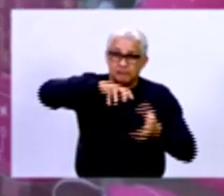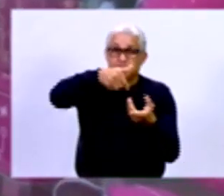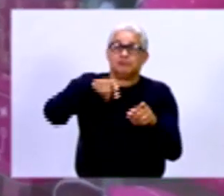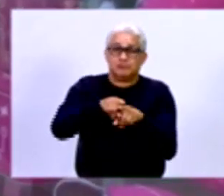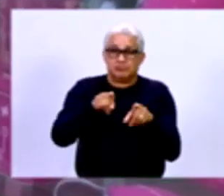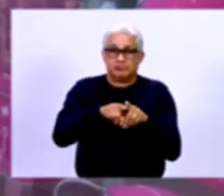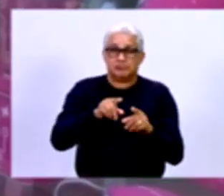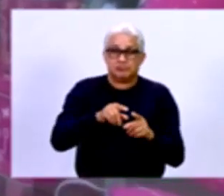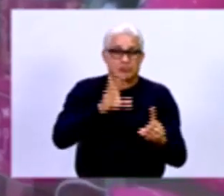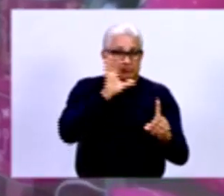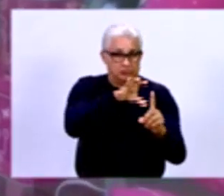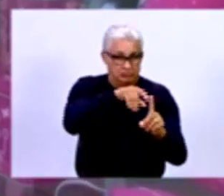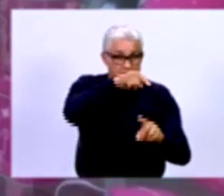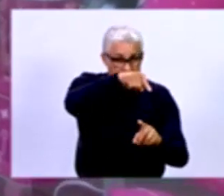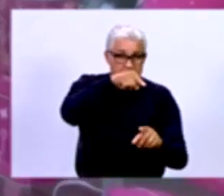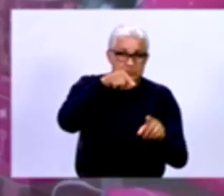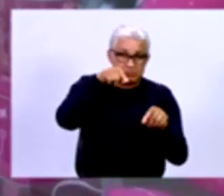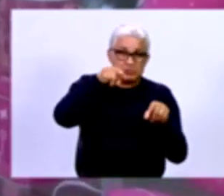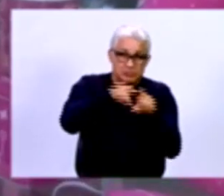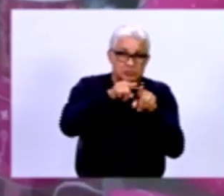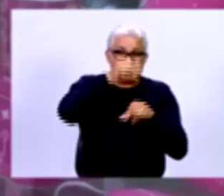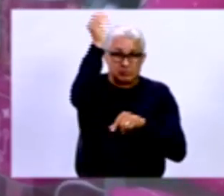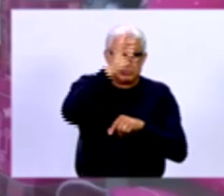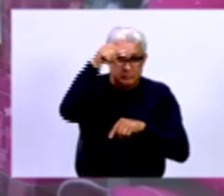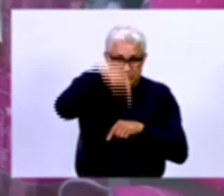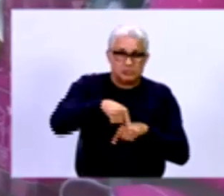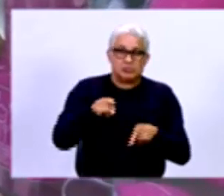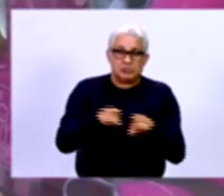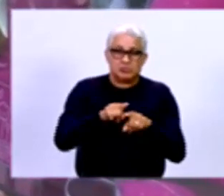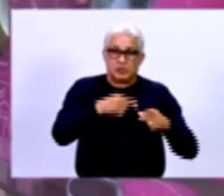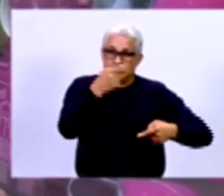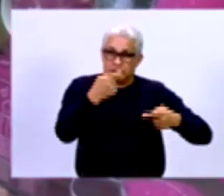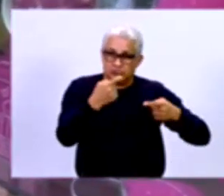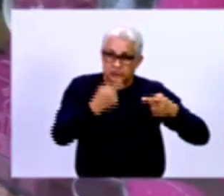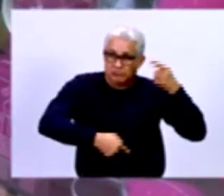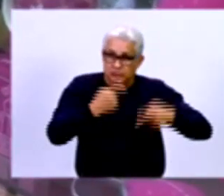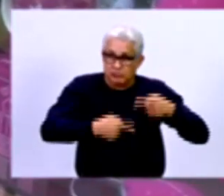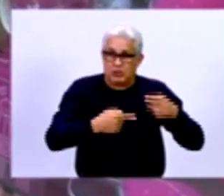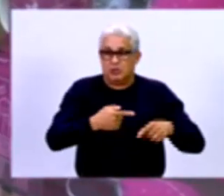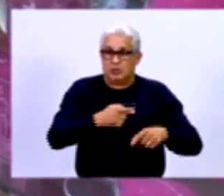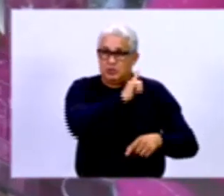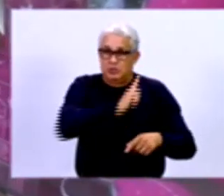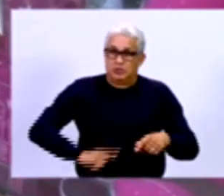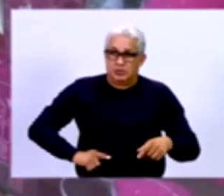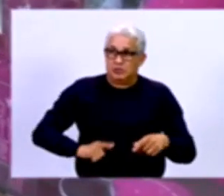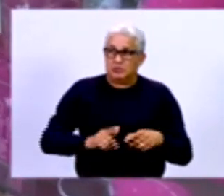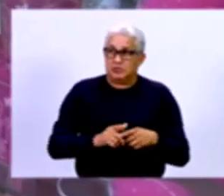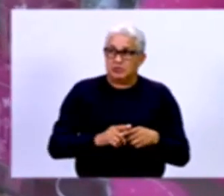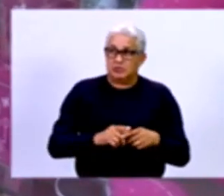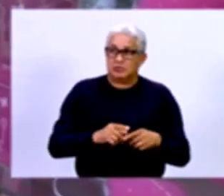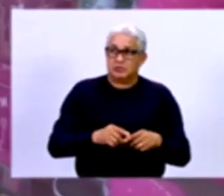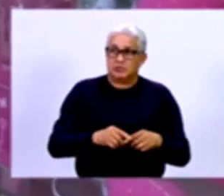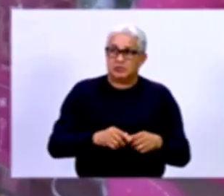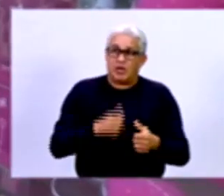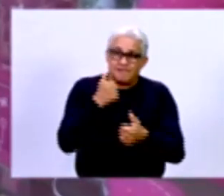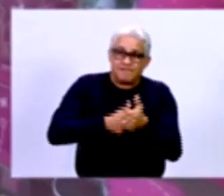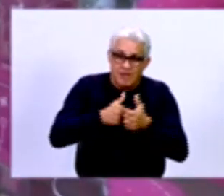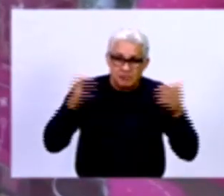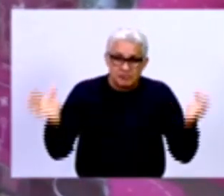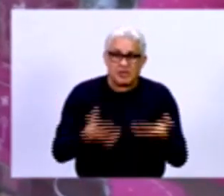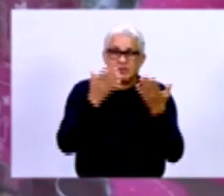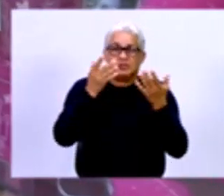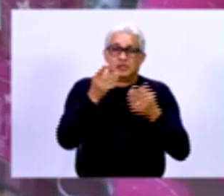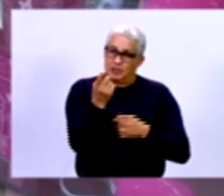que afetou o nosso país também. Com essa tentativa do governo de estar tentando alavancar o PIB, na verdade, com a questão dos